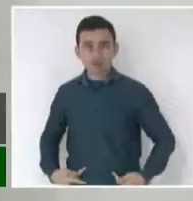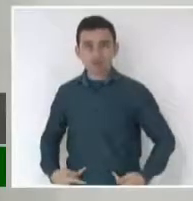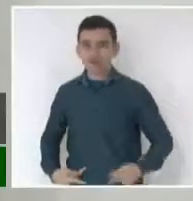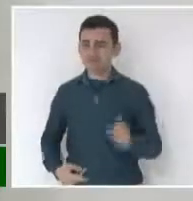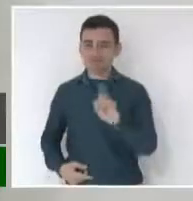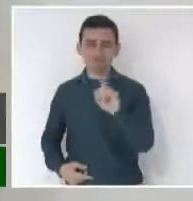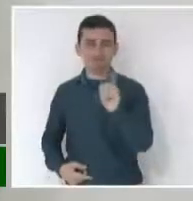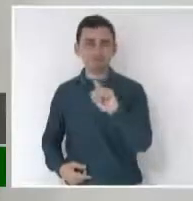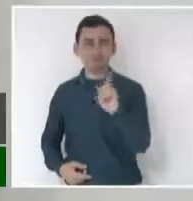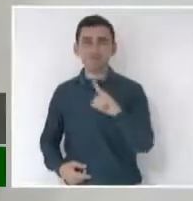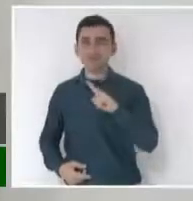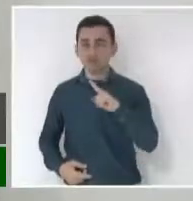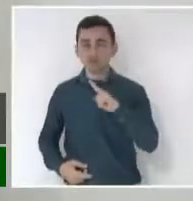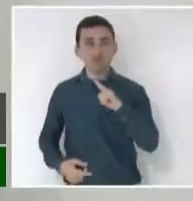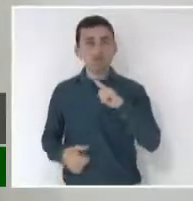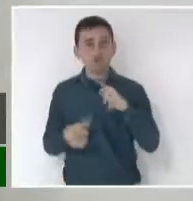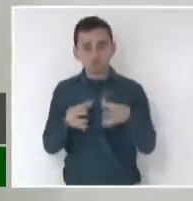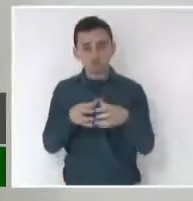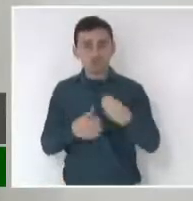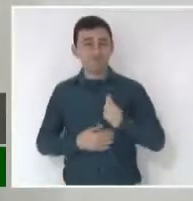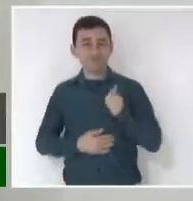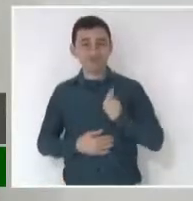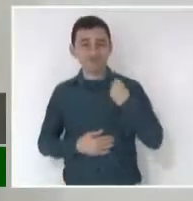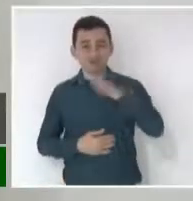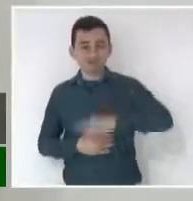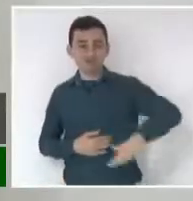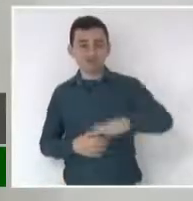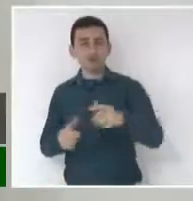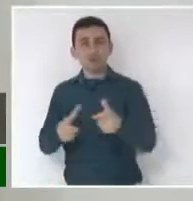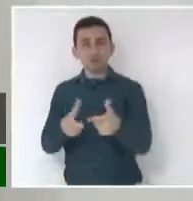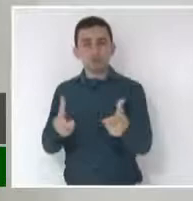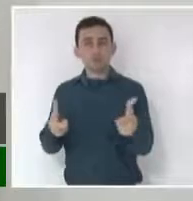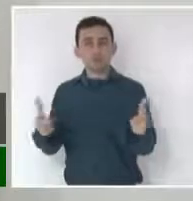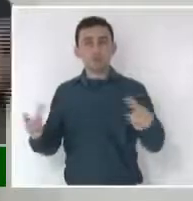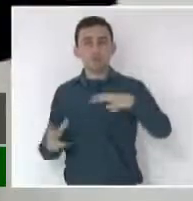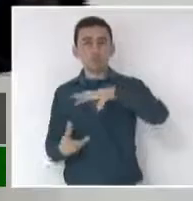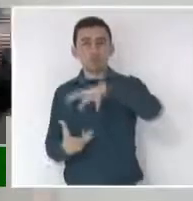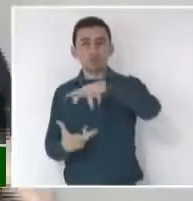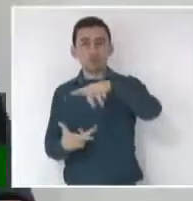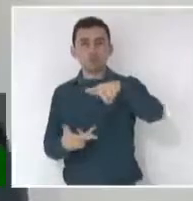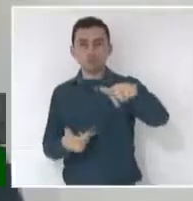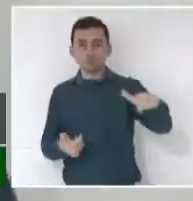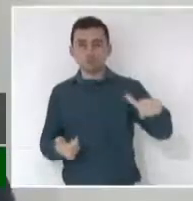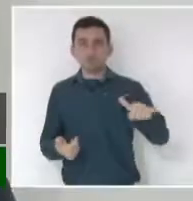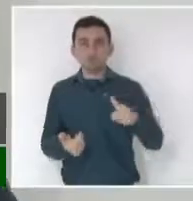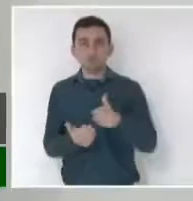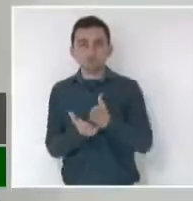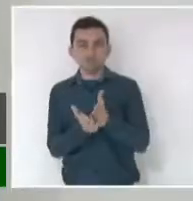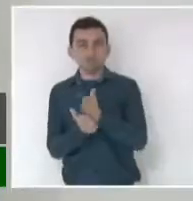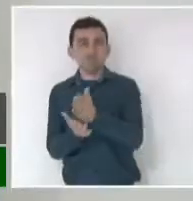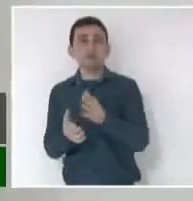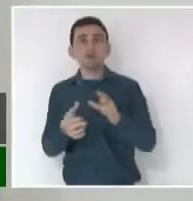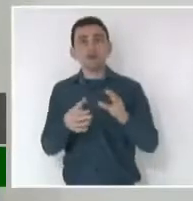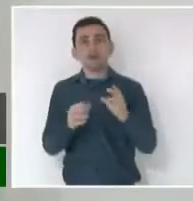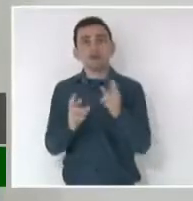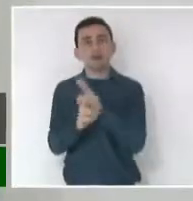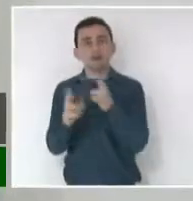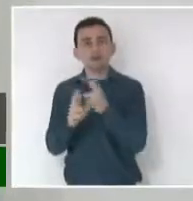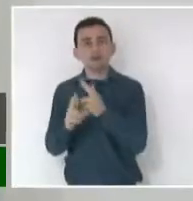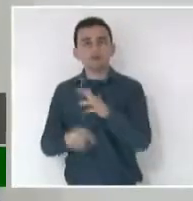Aqui é um conjunto de vidas que se expande neste planeta em todas as suas relações que estão